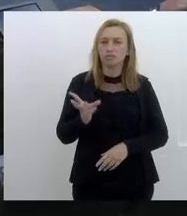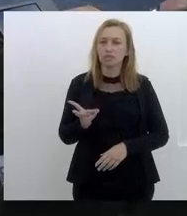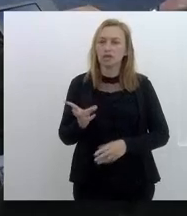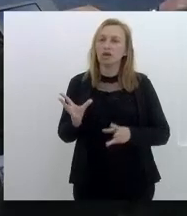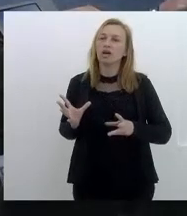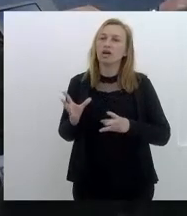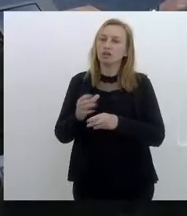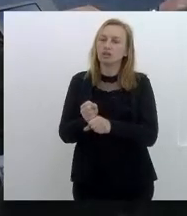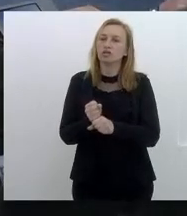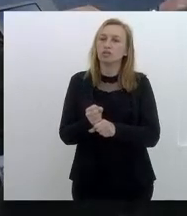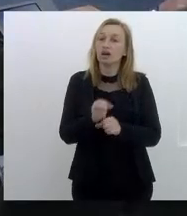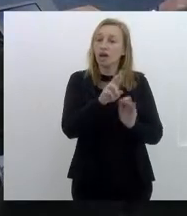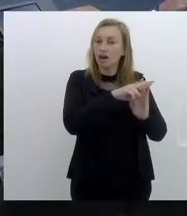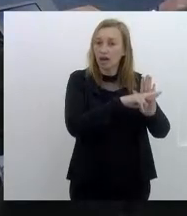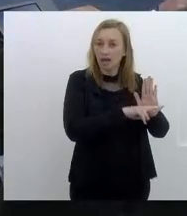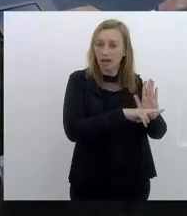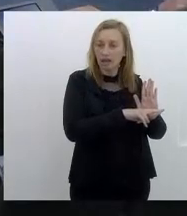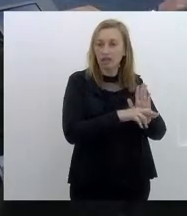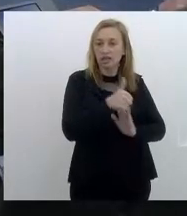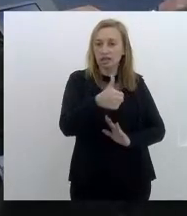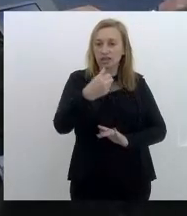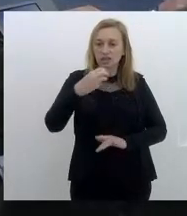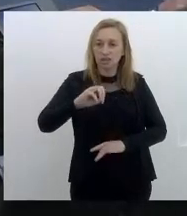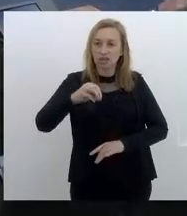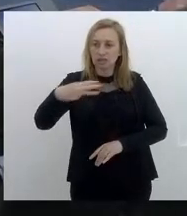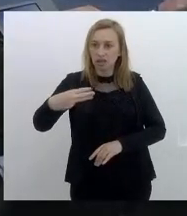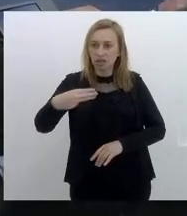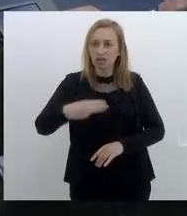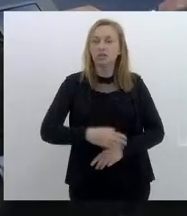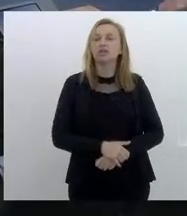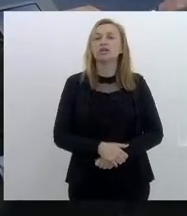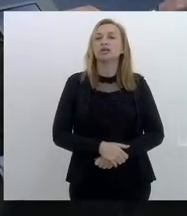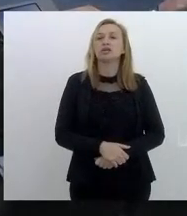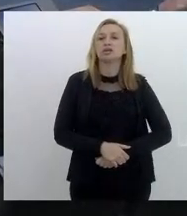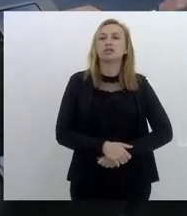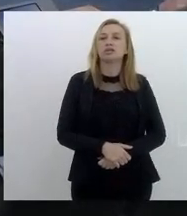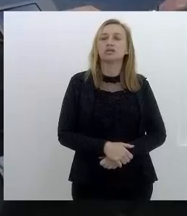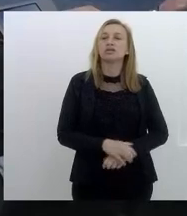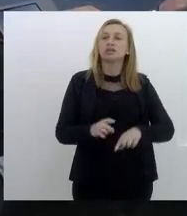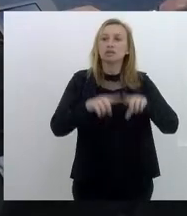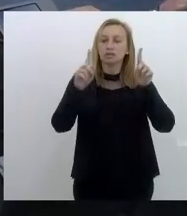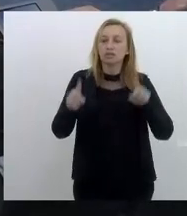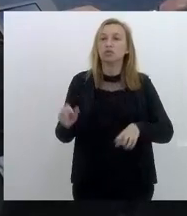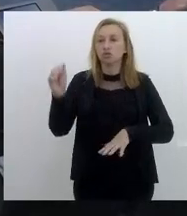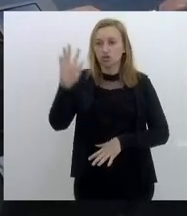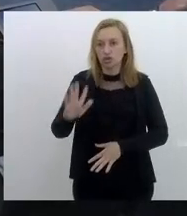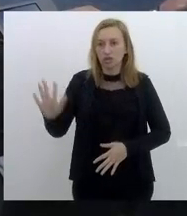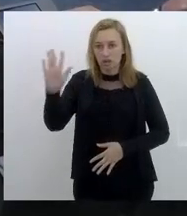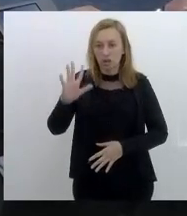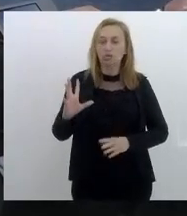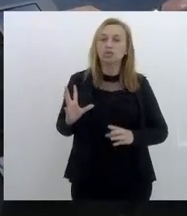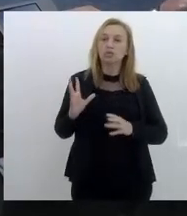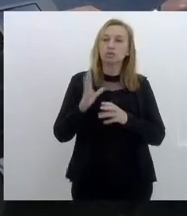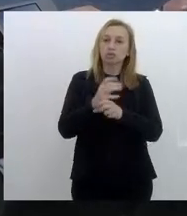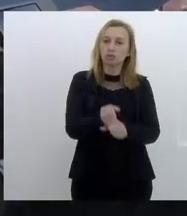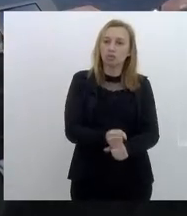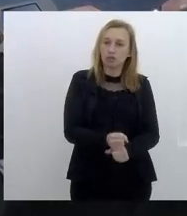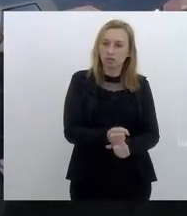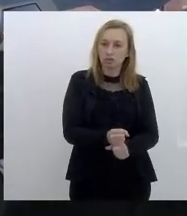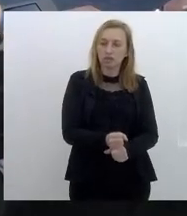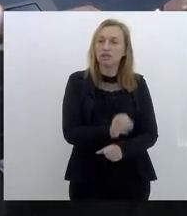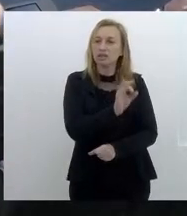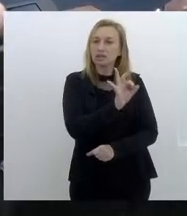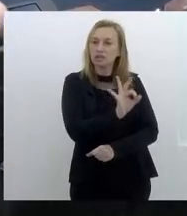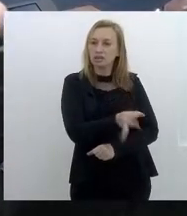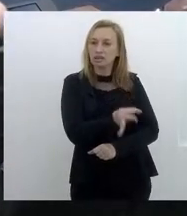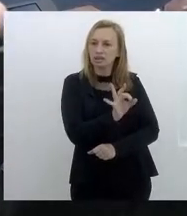regra adotada né para 103 para os servidores em geral o somatório da